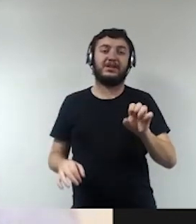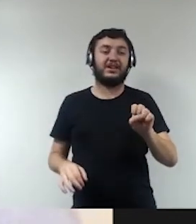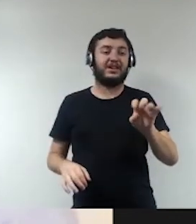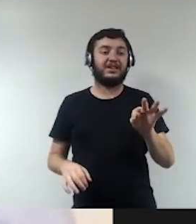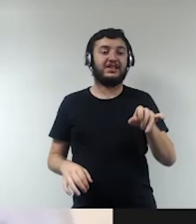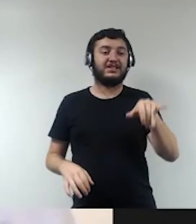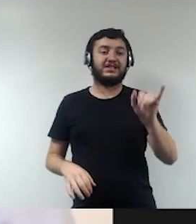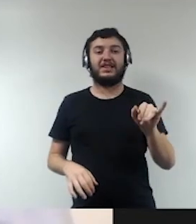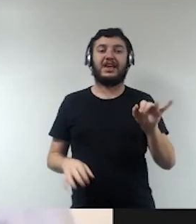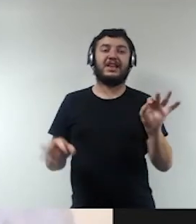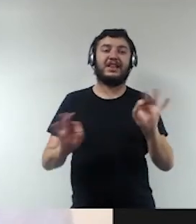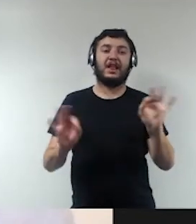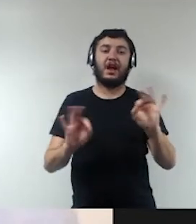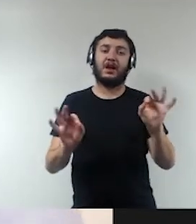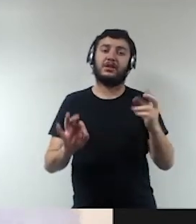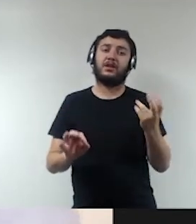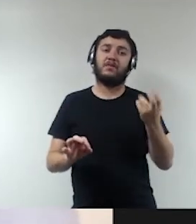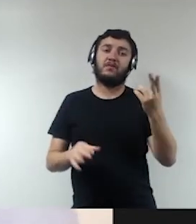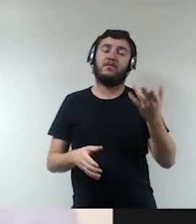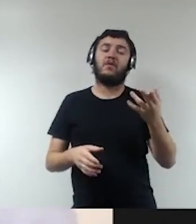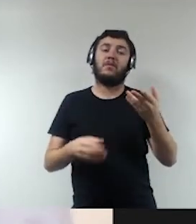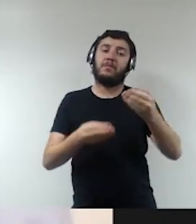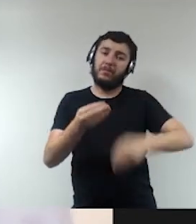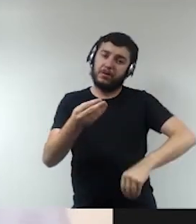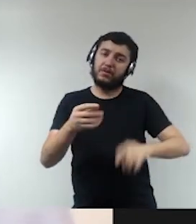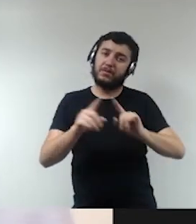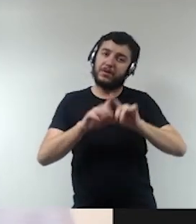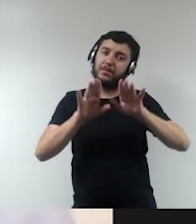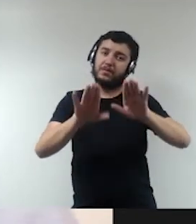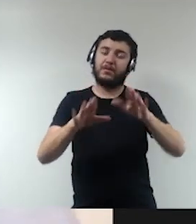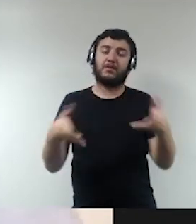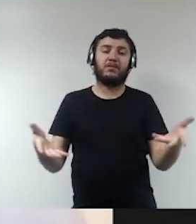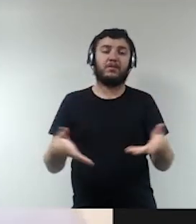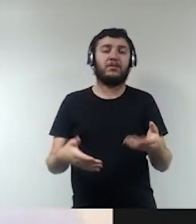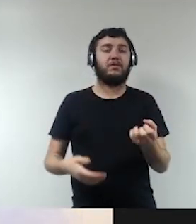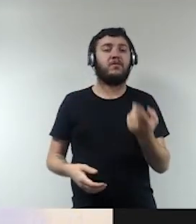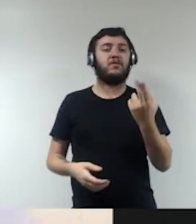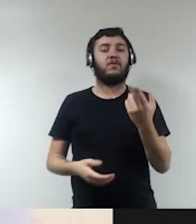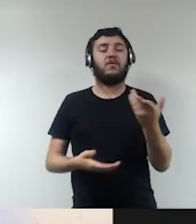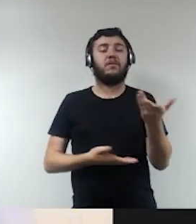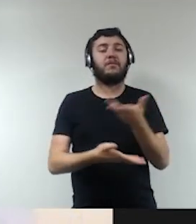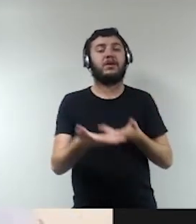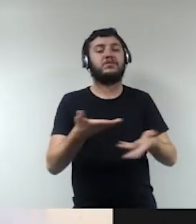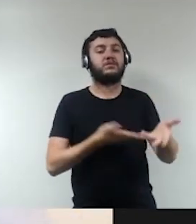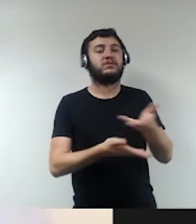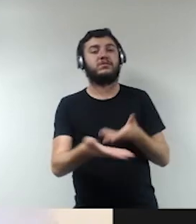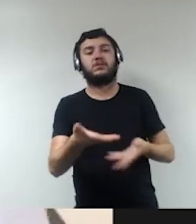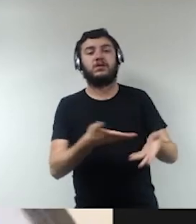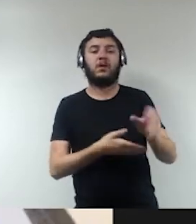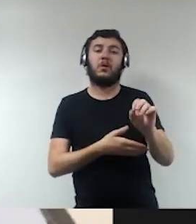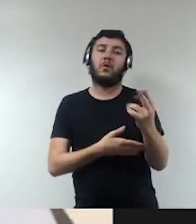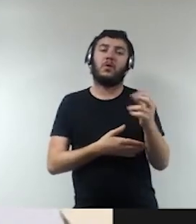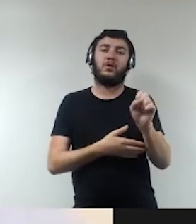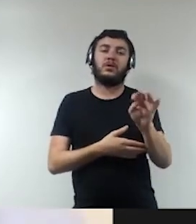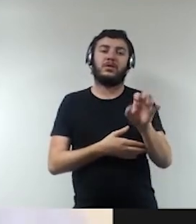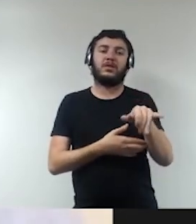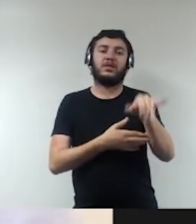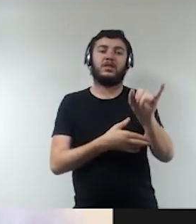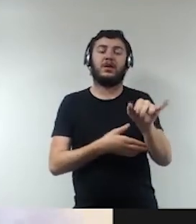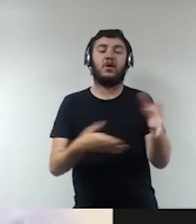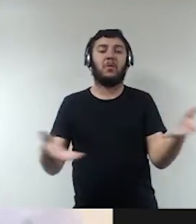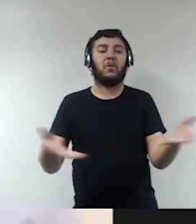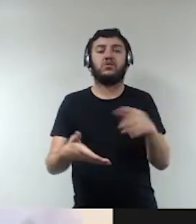Então, assim, eu estou all-in para mediação, mas me deu STEI. Hoje nós não temos o dever de negociar, ao menos não